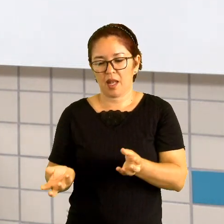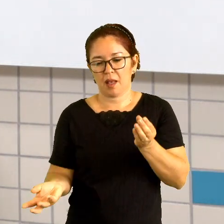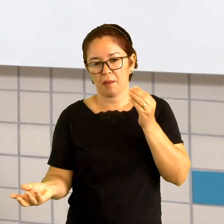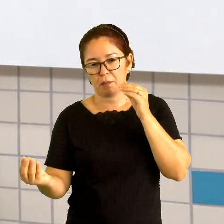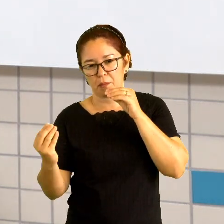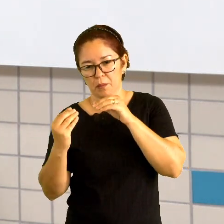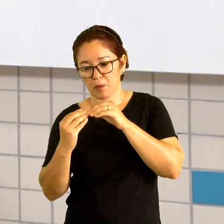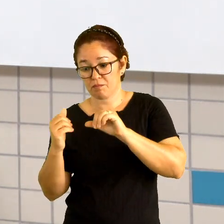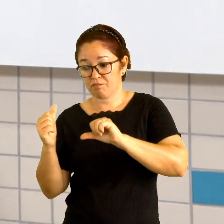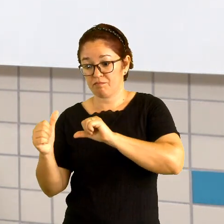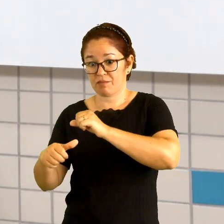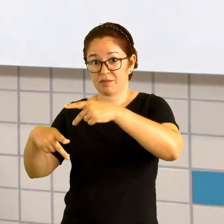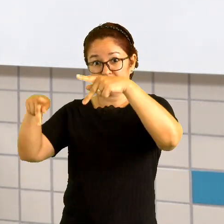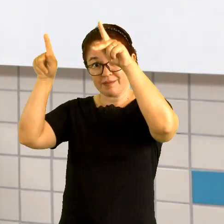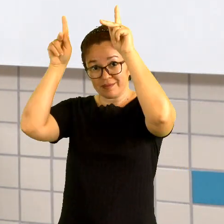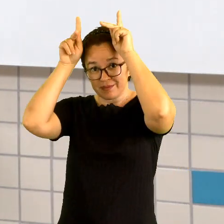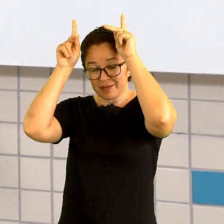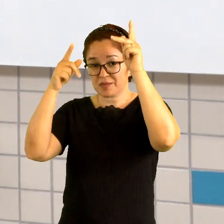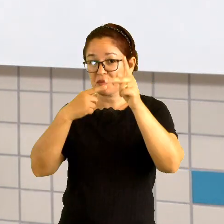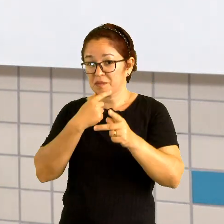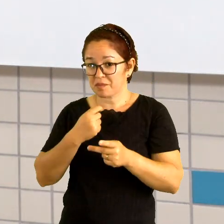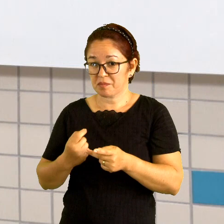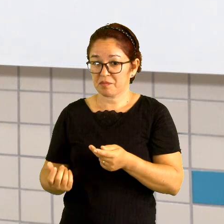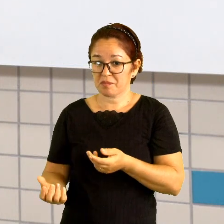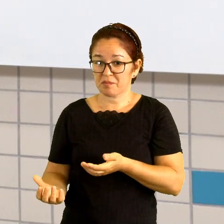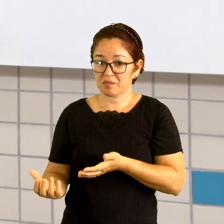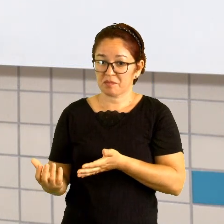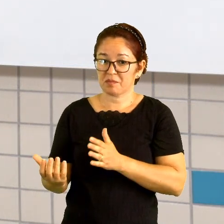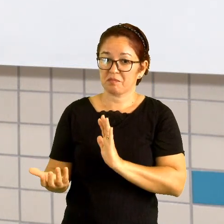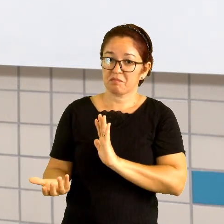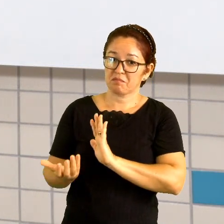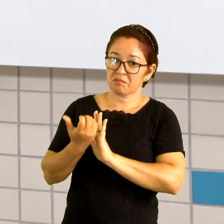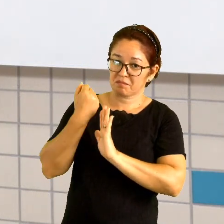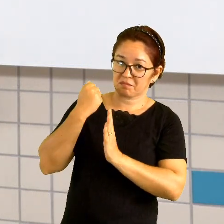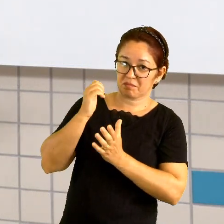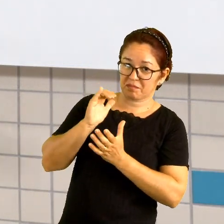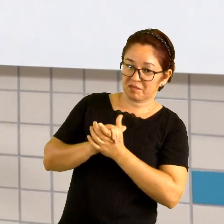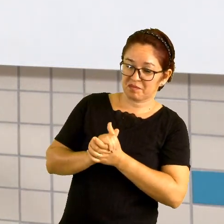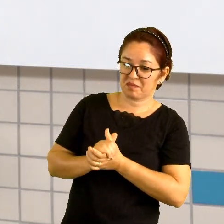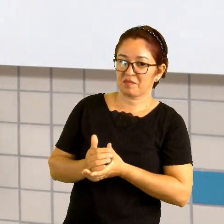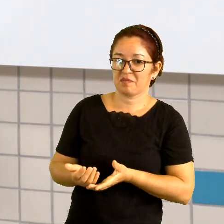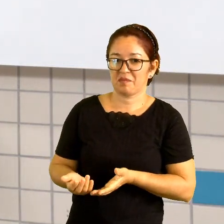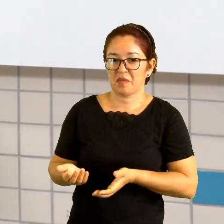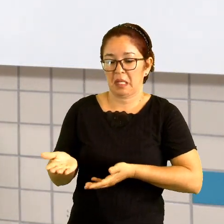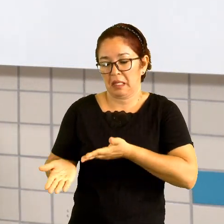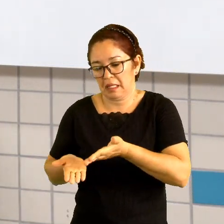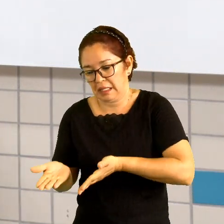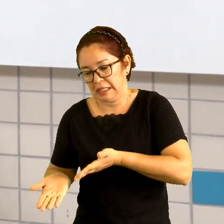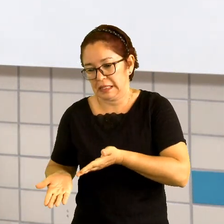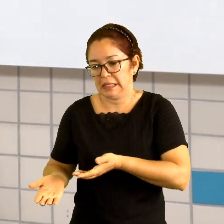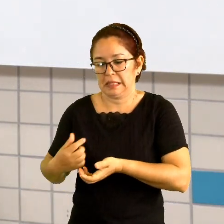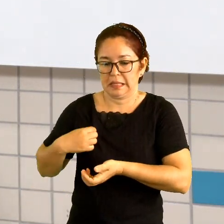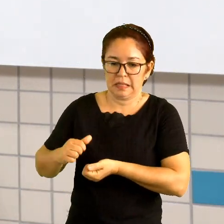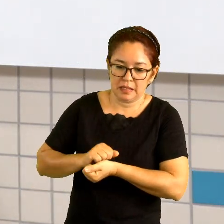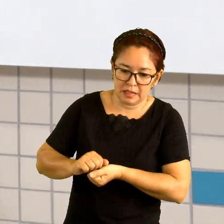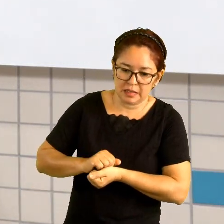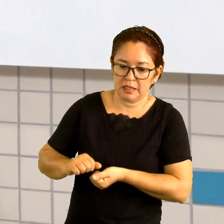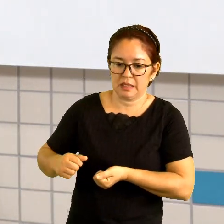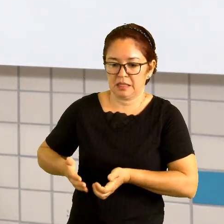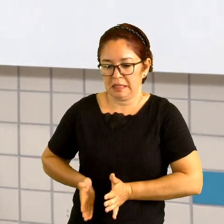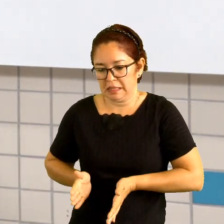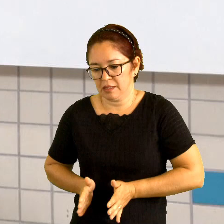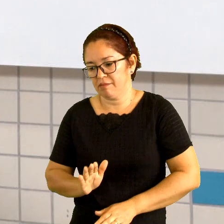e ele voltar a ser um príncipe, casar com ela cuidar da casa, lavar as roupas dele, ter filhos e tal. Só que ela não